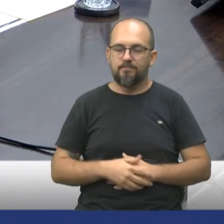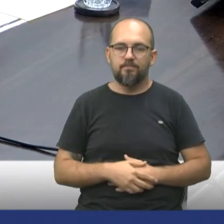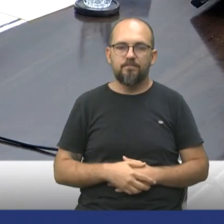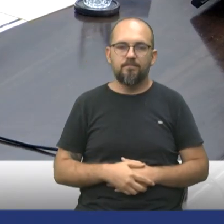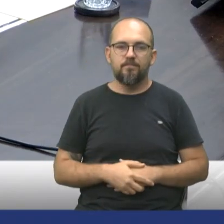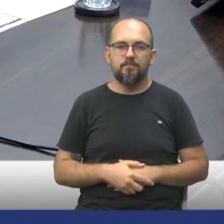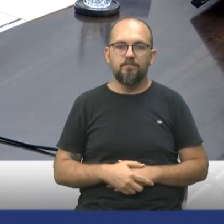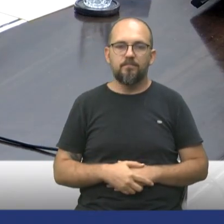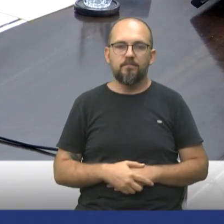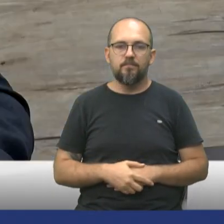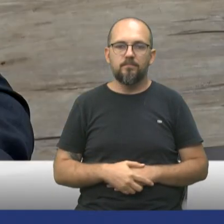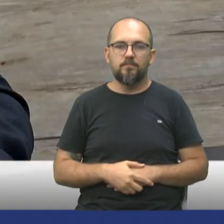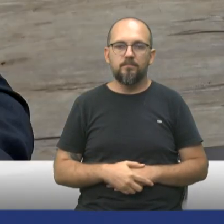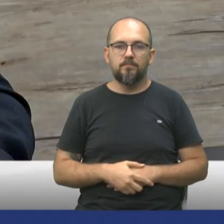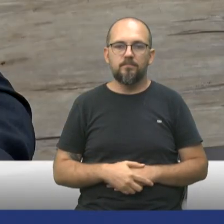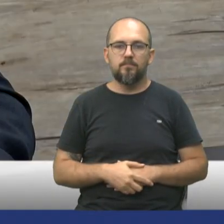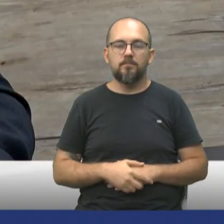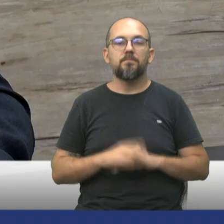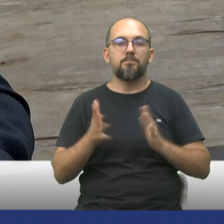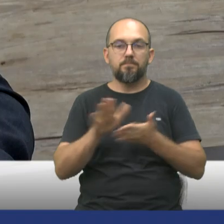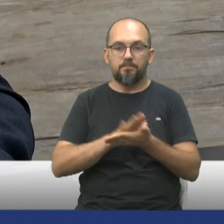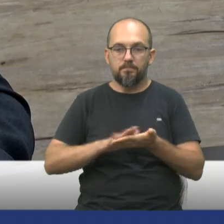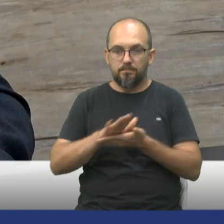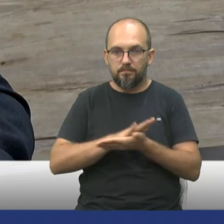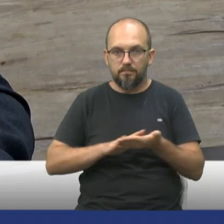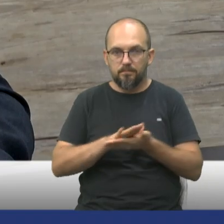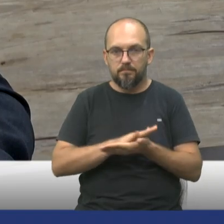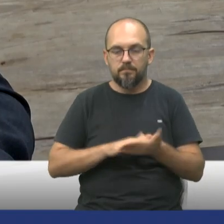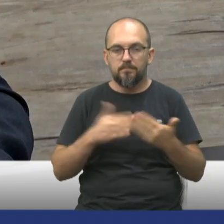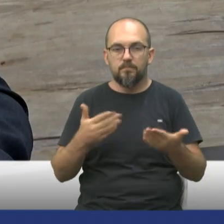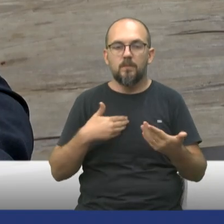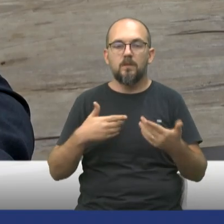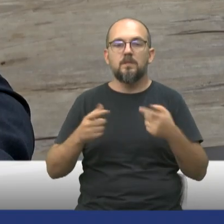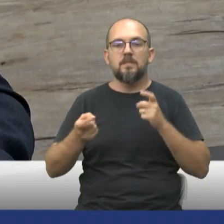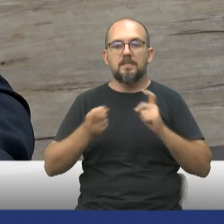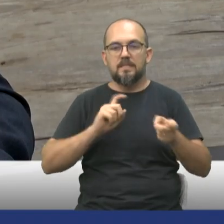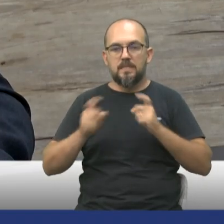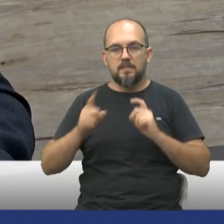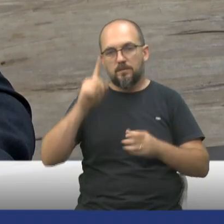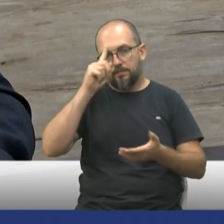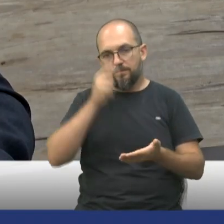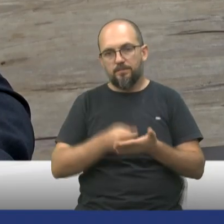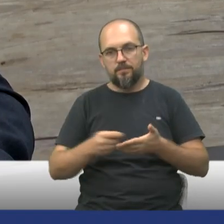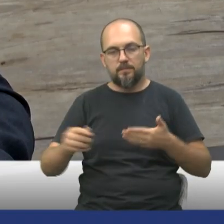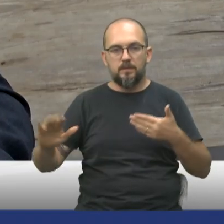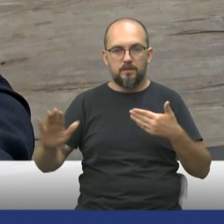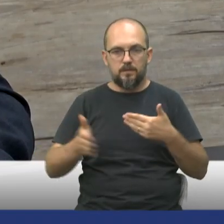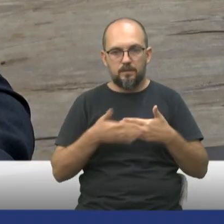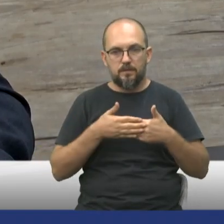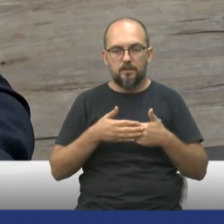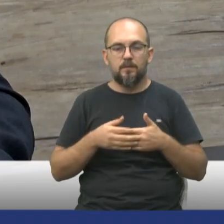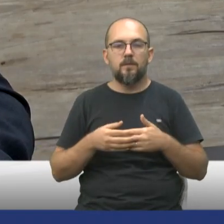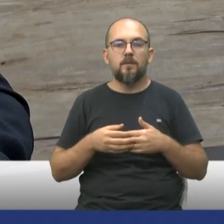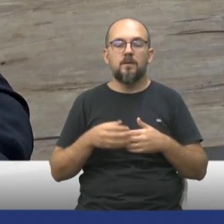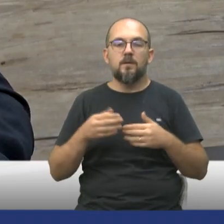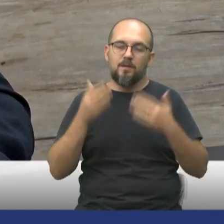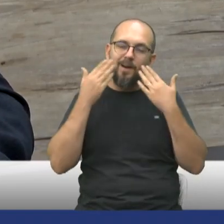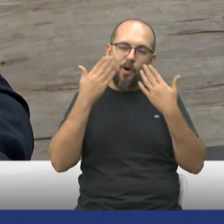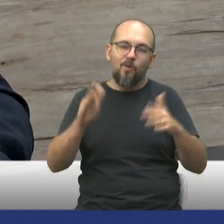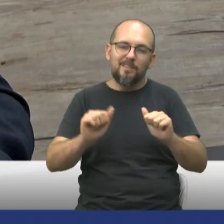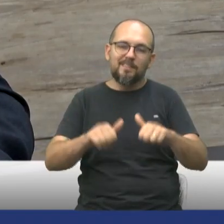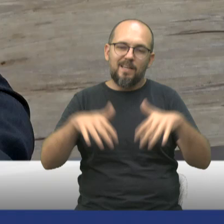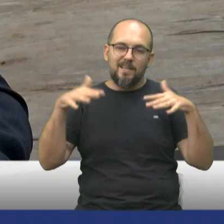bom? Então, nada mais havendo, eu dou por encerrado a presente sessão, audiência, né?